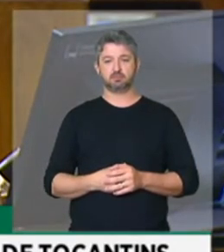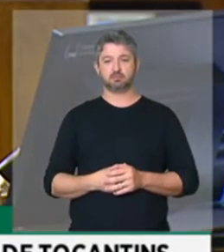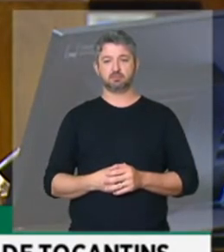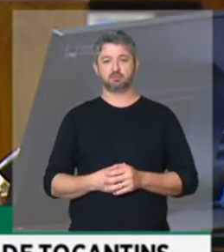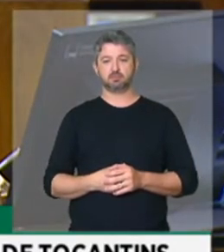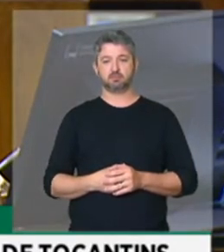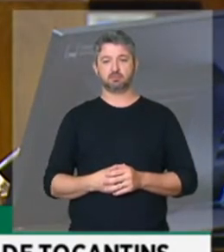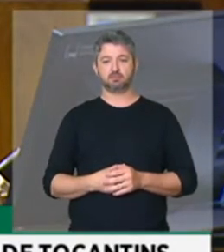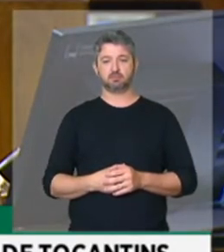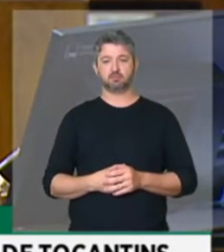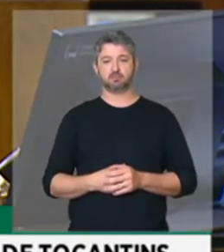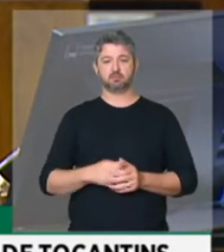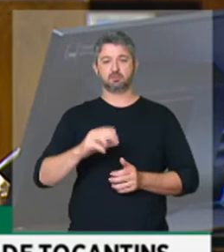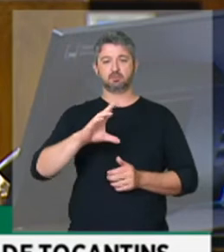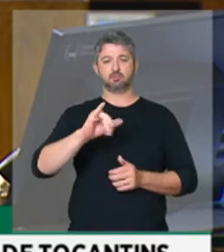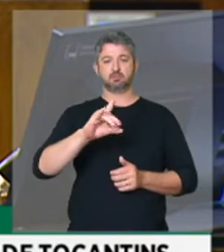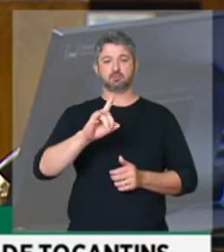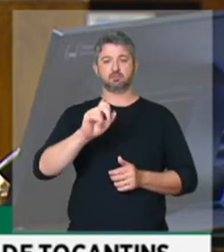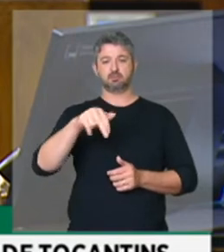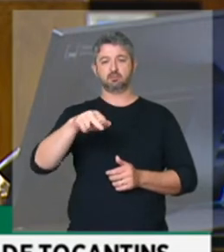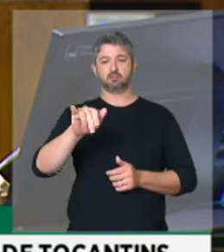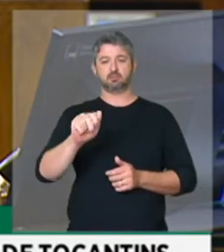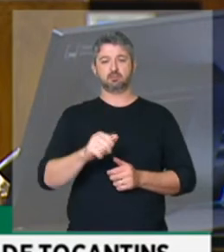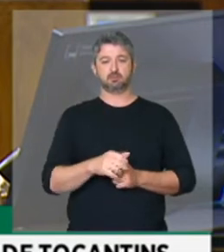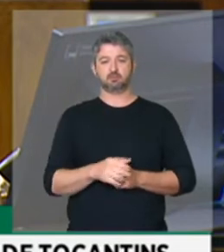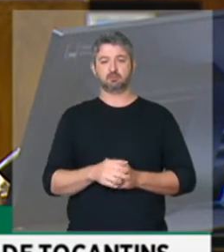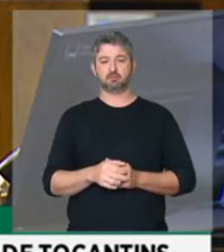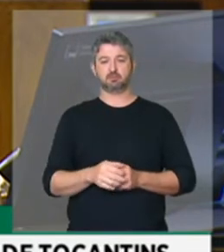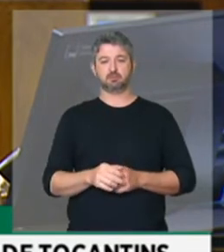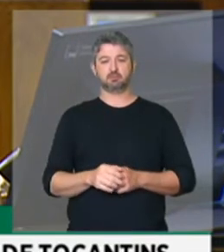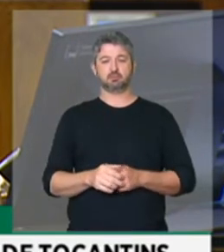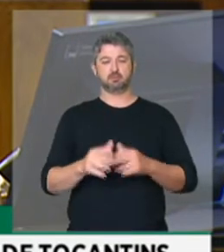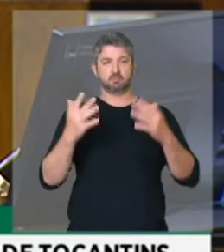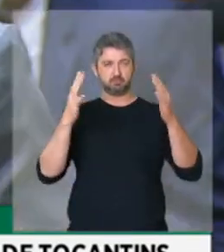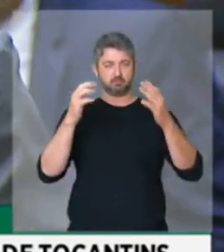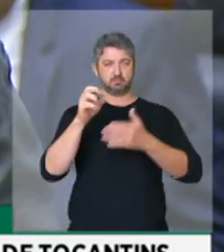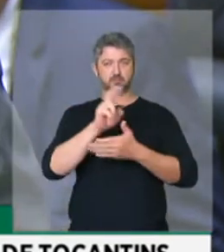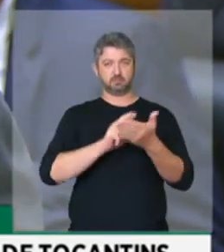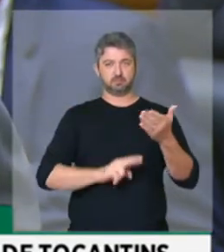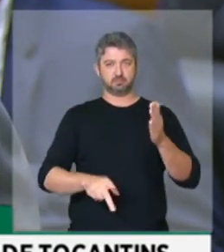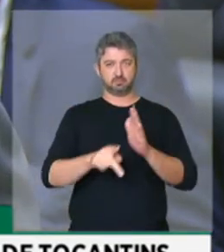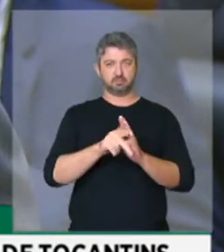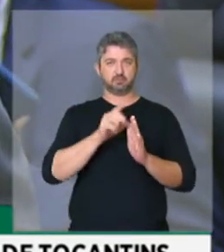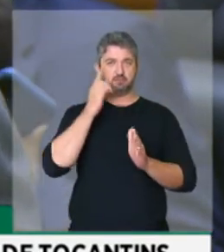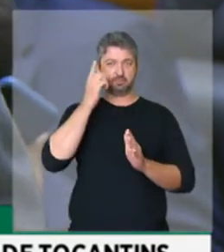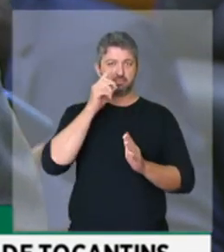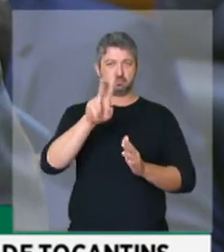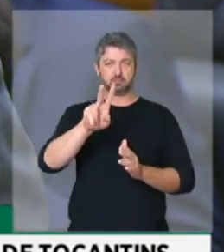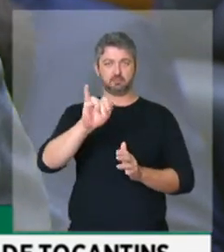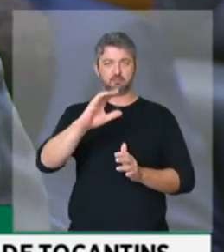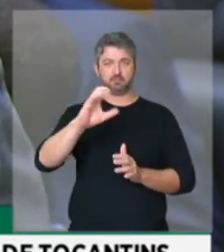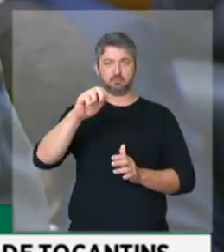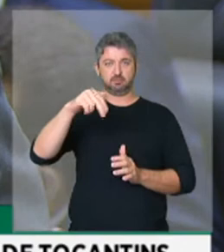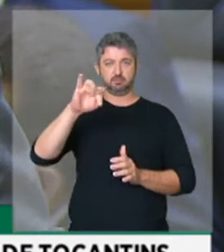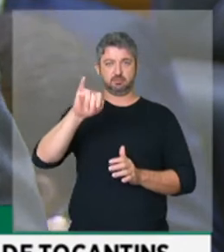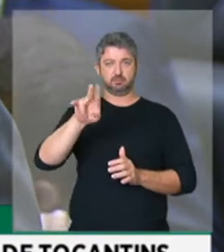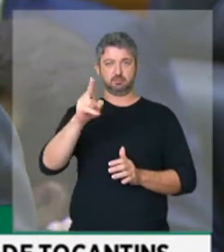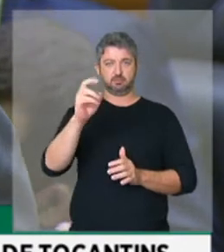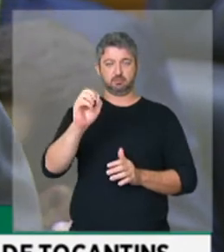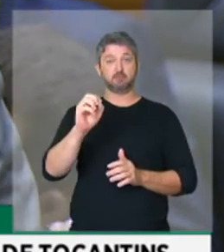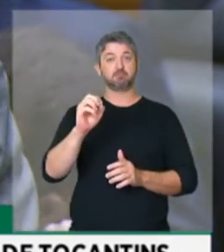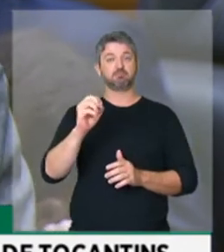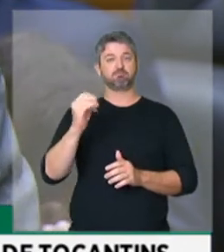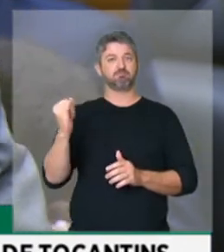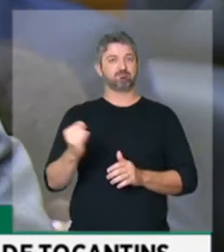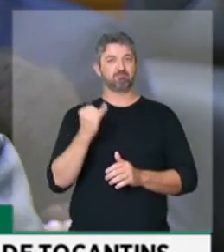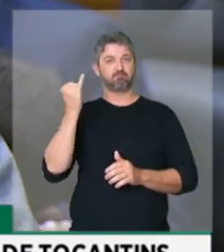Cidadania. Cidadania, presidente. Oriento o voto sim. Parabenizo aqui o relatório do deputado Vicentinho. É importante